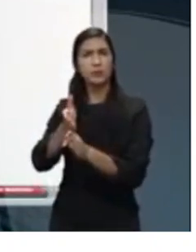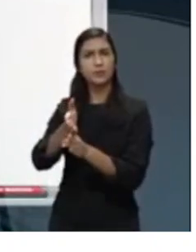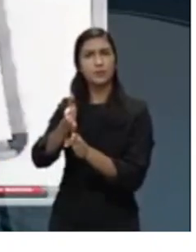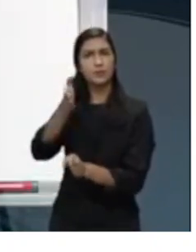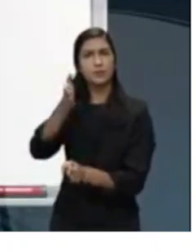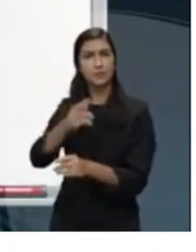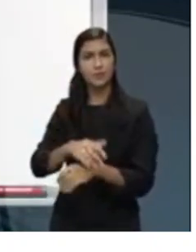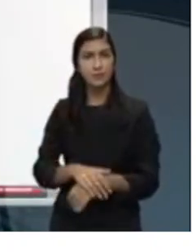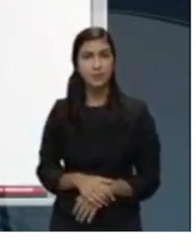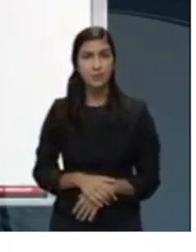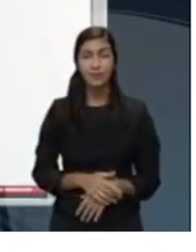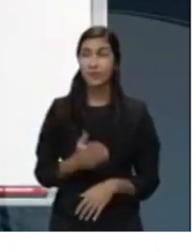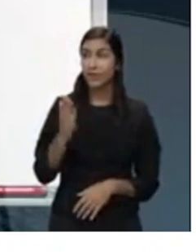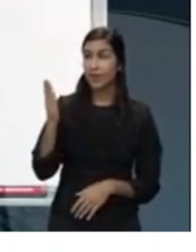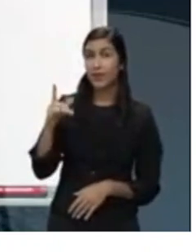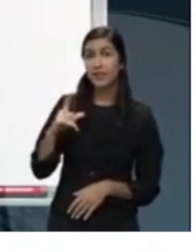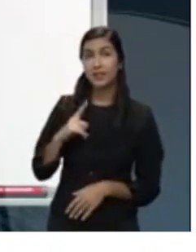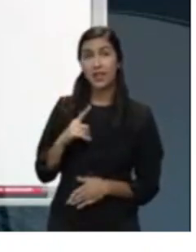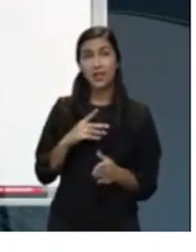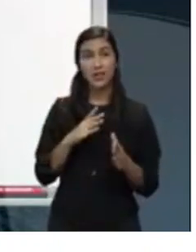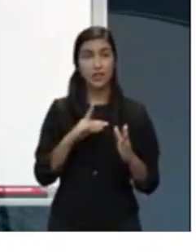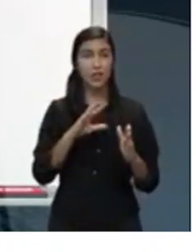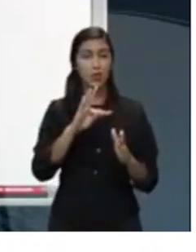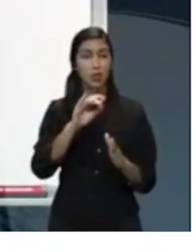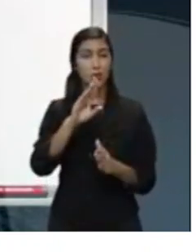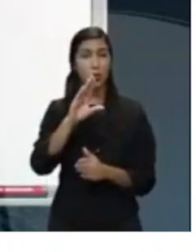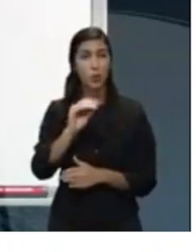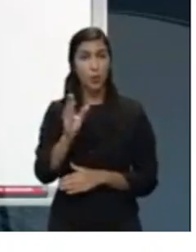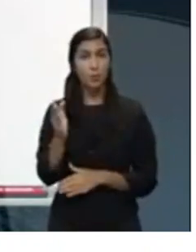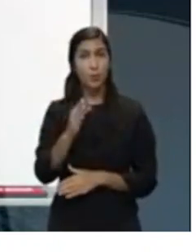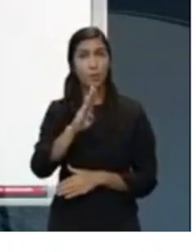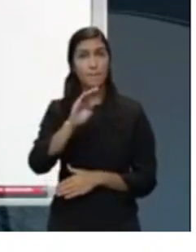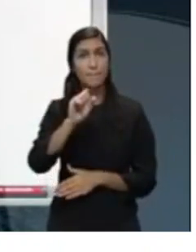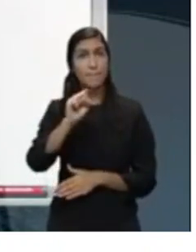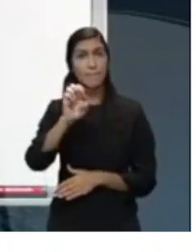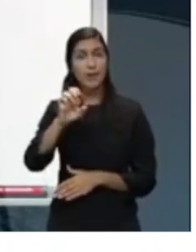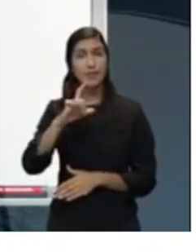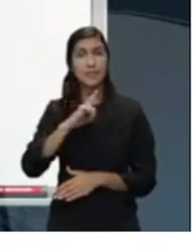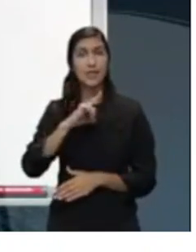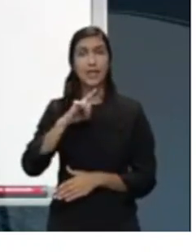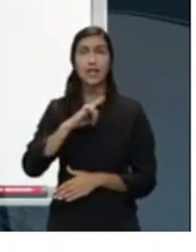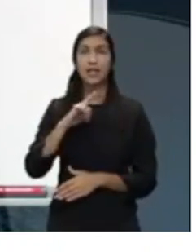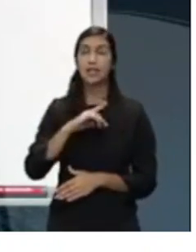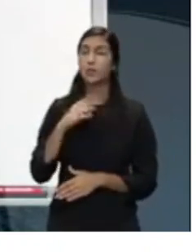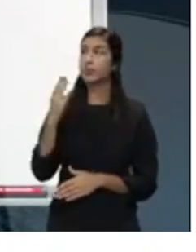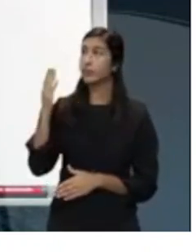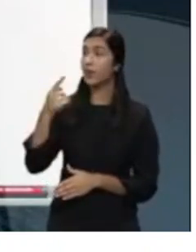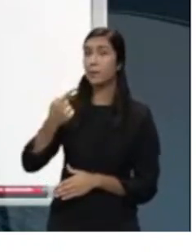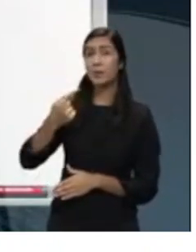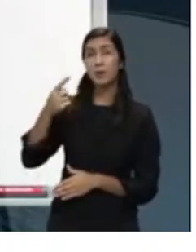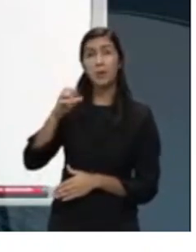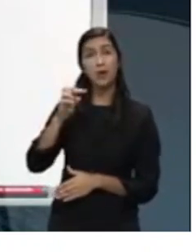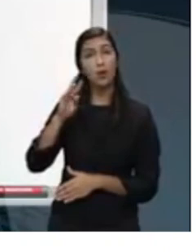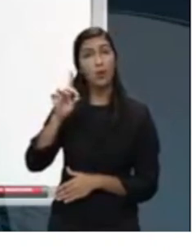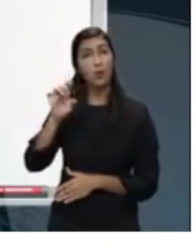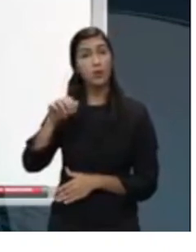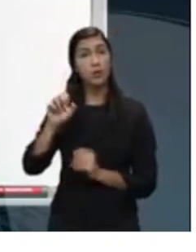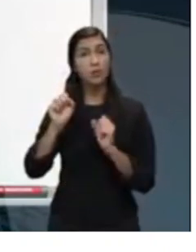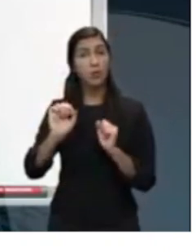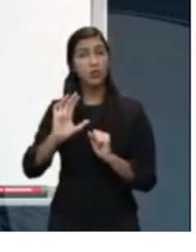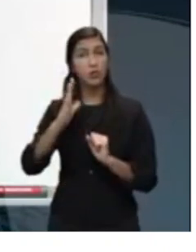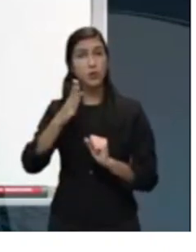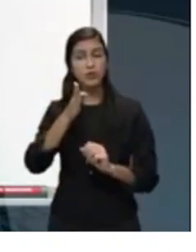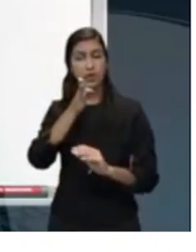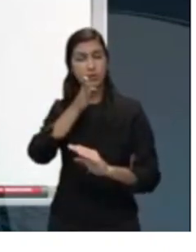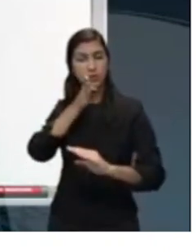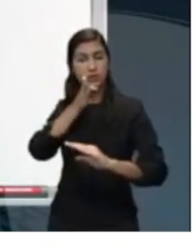edificações. Neles, as seções de topo e de base sofrem uma excentricidade de primeira ordem, que pode ocorrer na